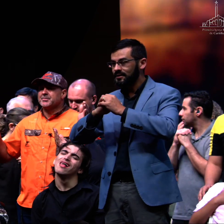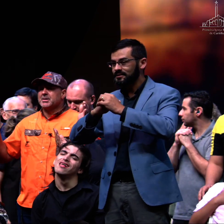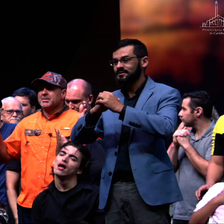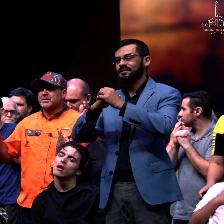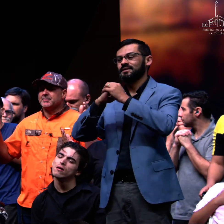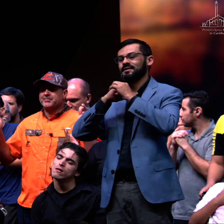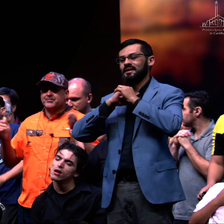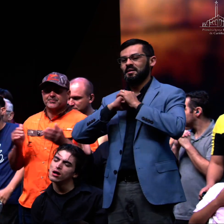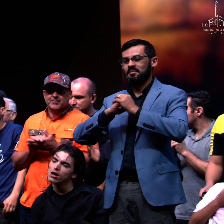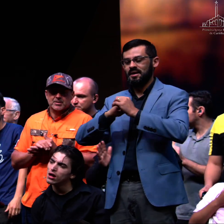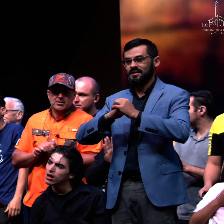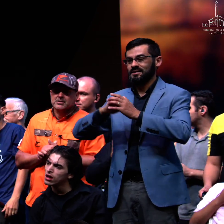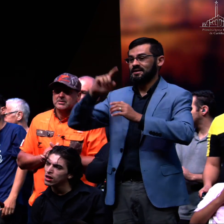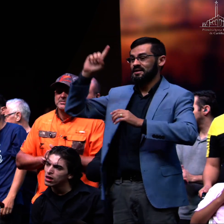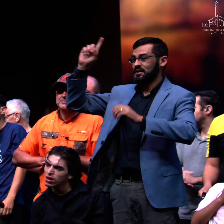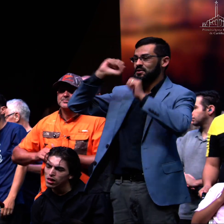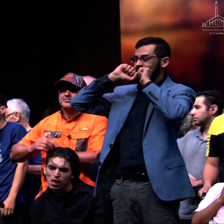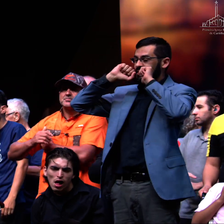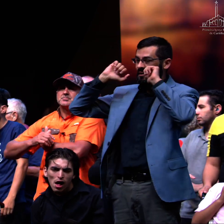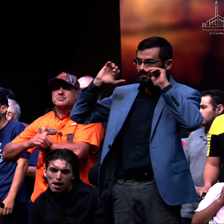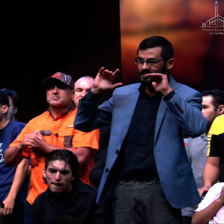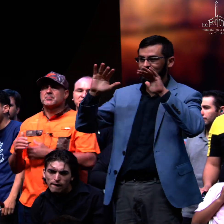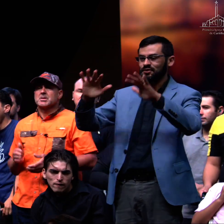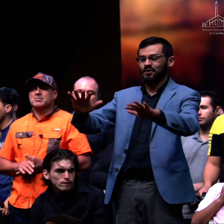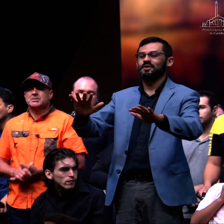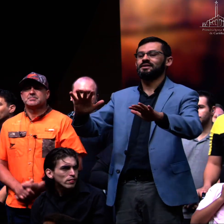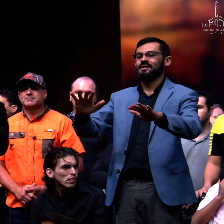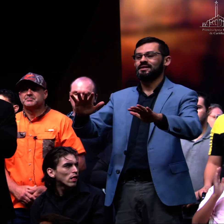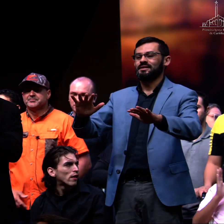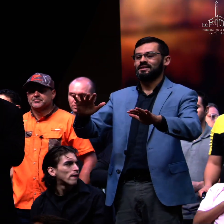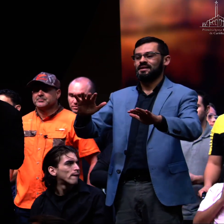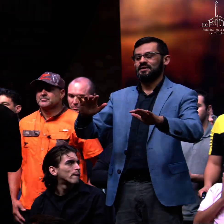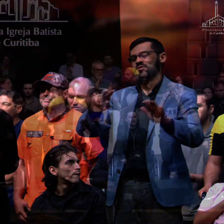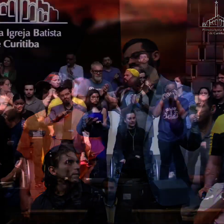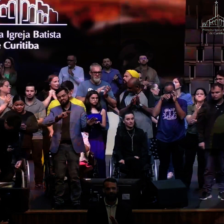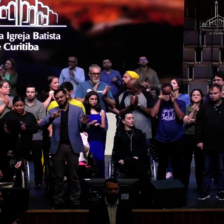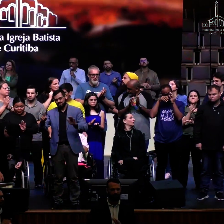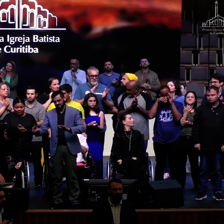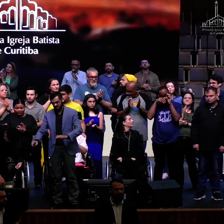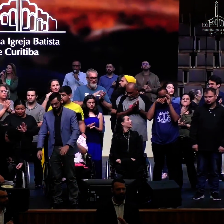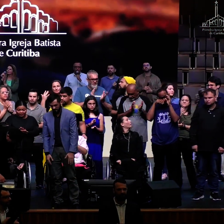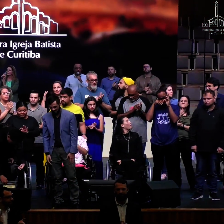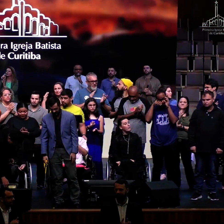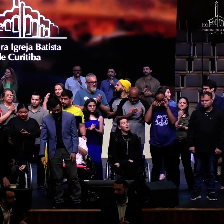amém. Que Deus nos abençoe a todos durante esse dia.